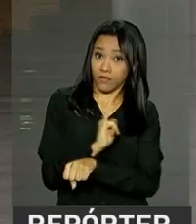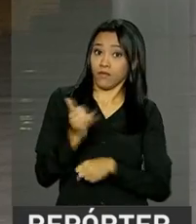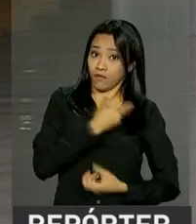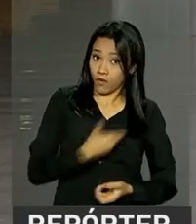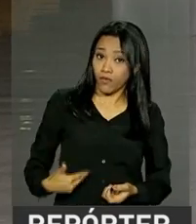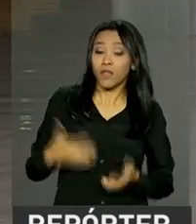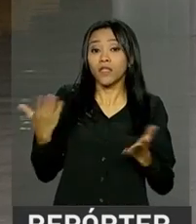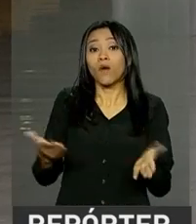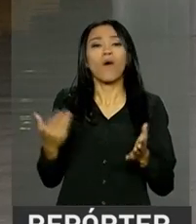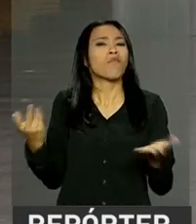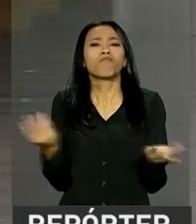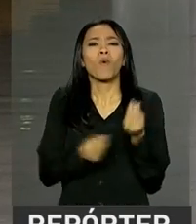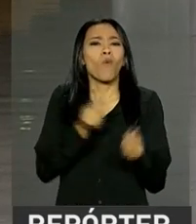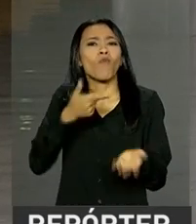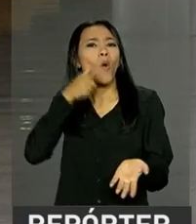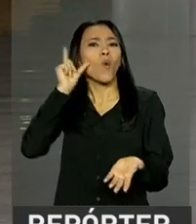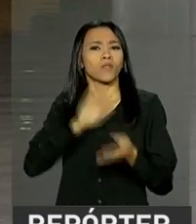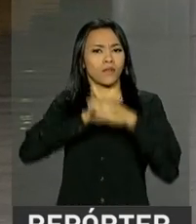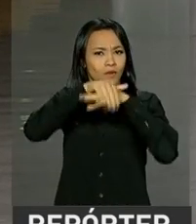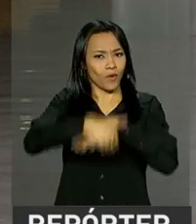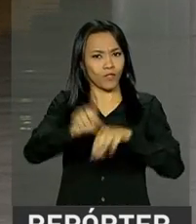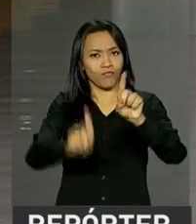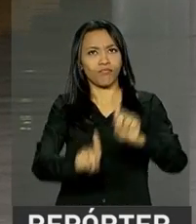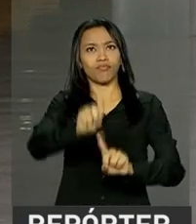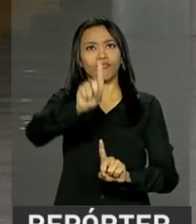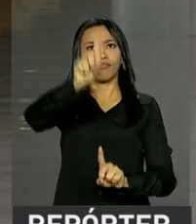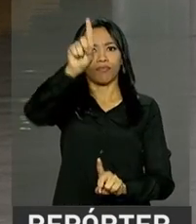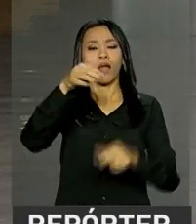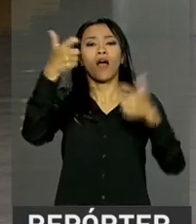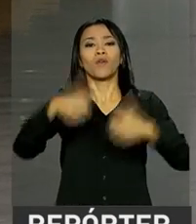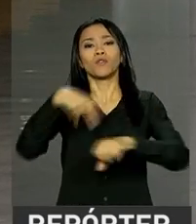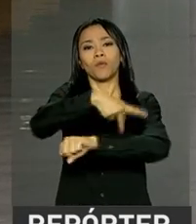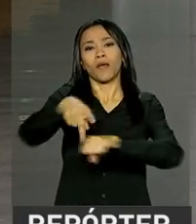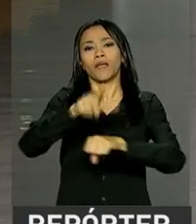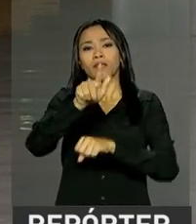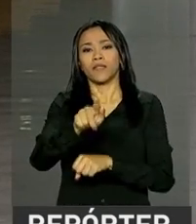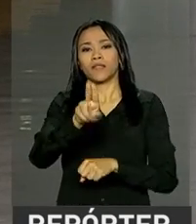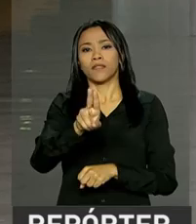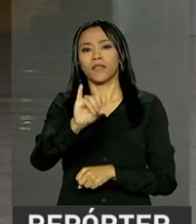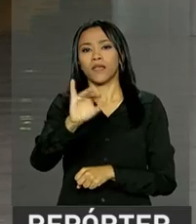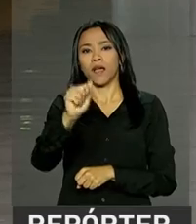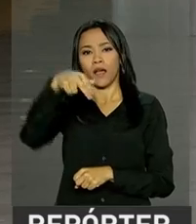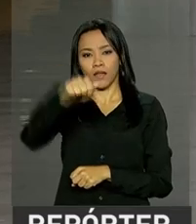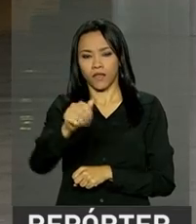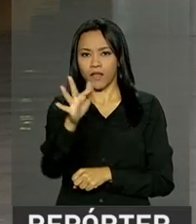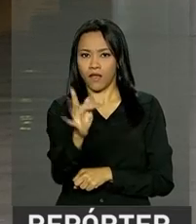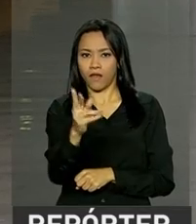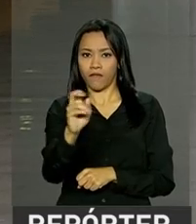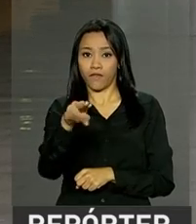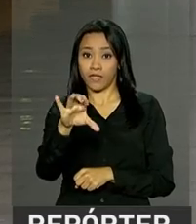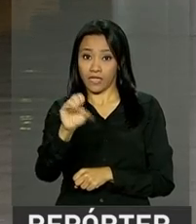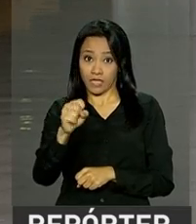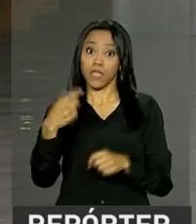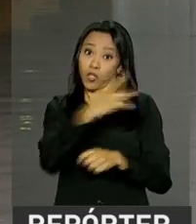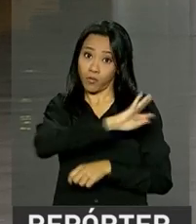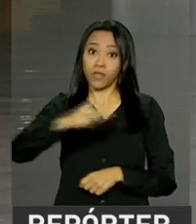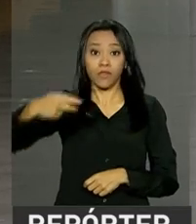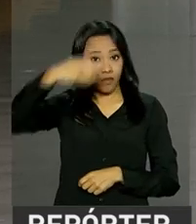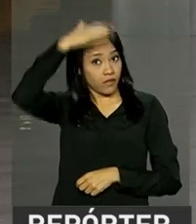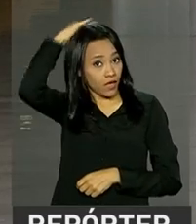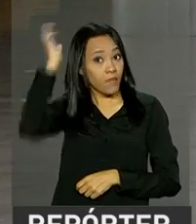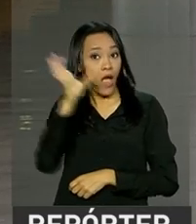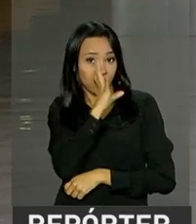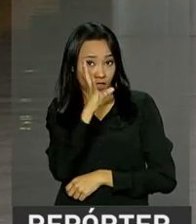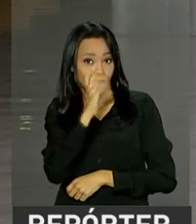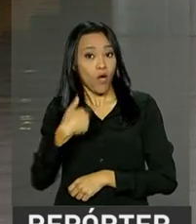ele partiu ontem à noite da Guiana Francesa e o presidente Michel Temer acompanhou em tempo real no comando da aeronáutica aqui em Brasília